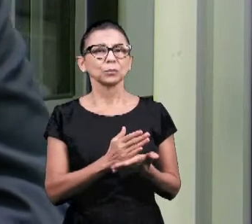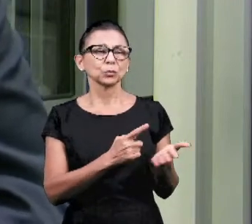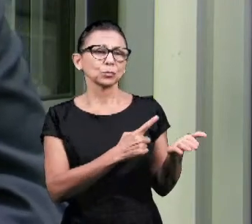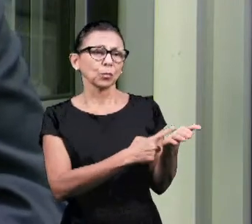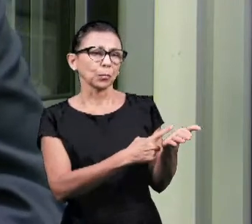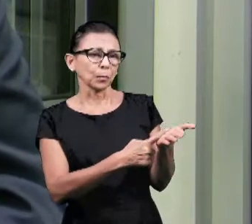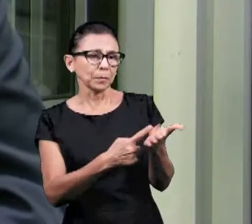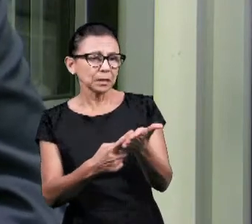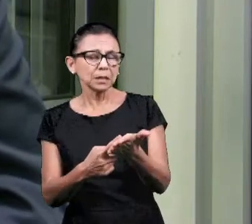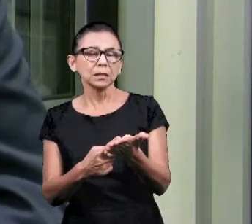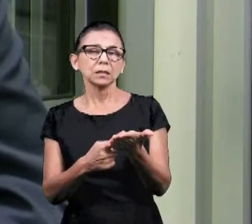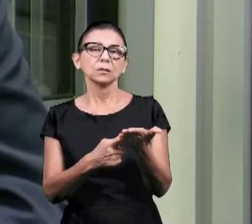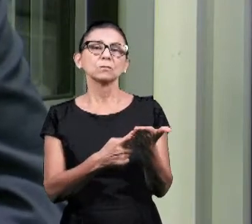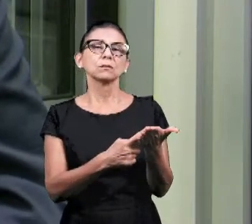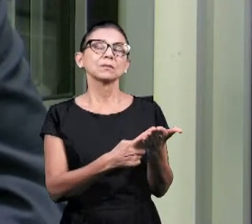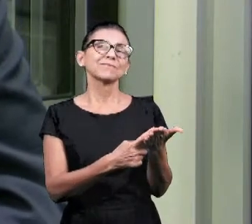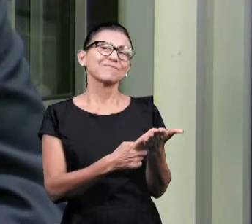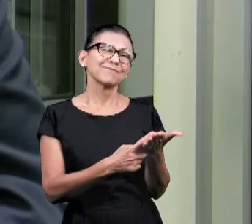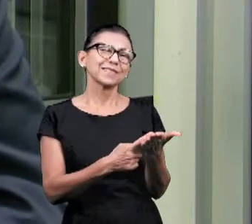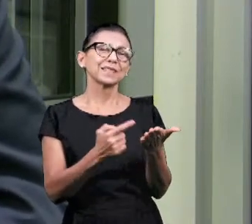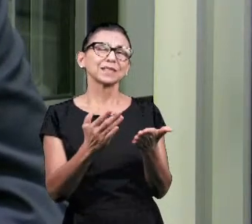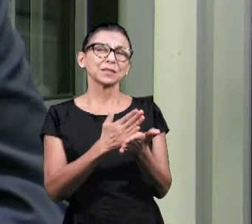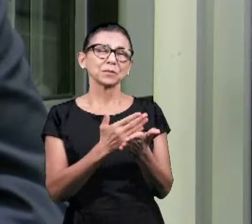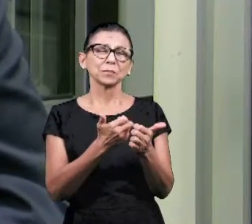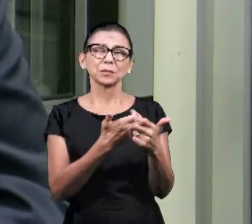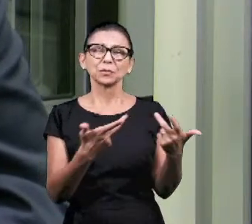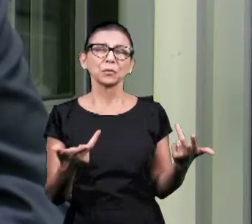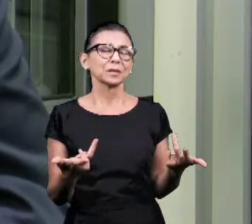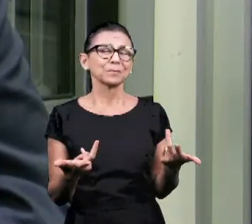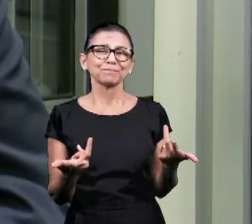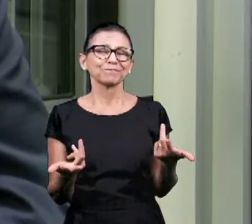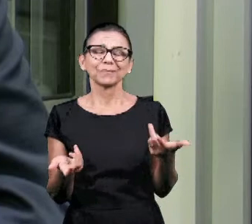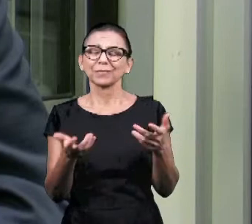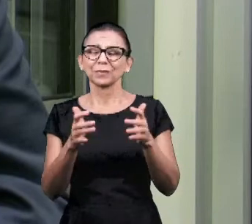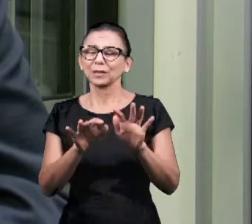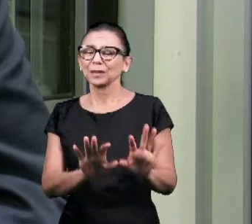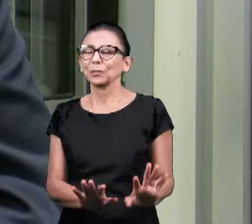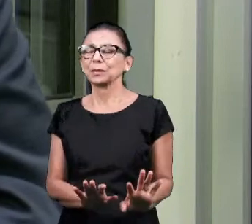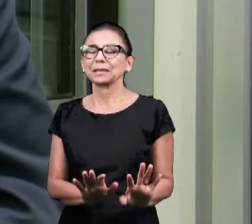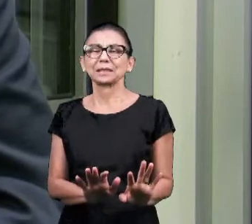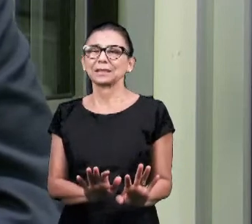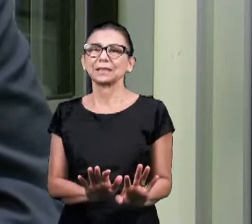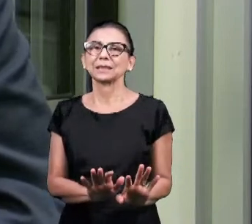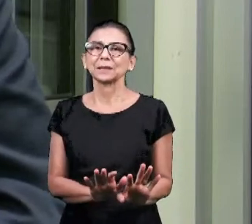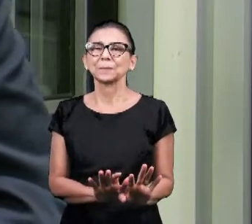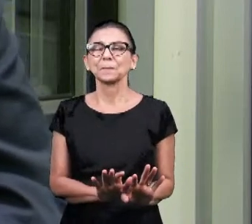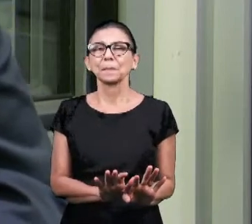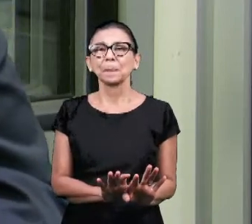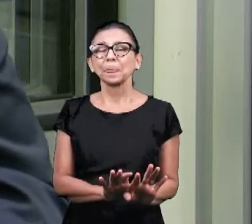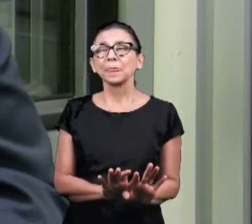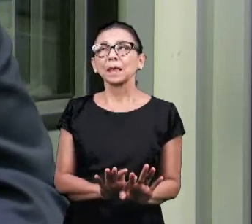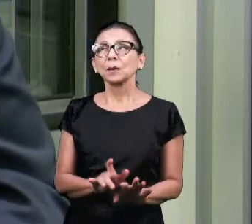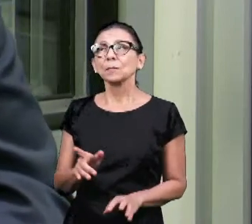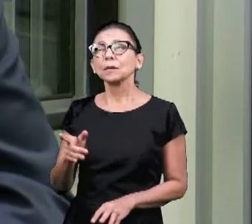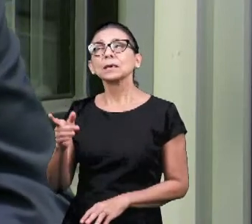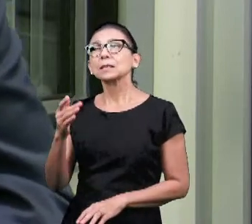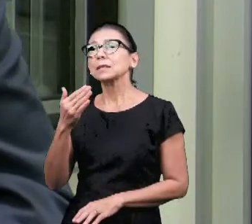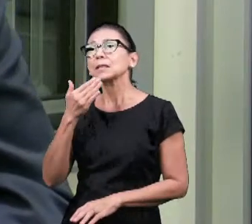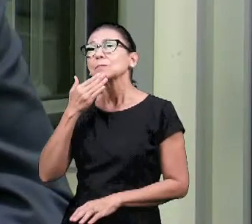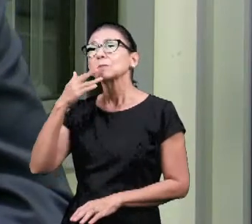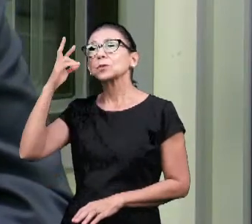essa nossa amizade. Eu pedi a Deus, em oração, que Ele me desse um momento para